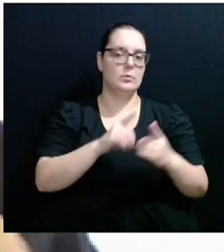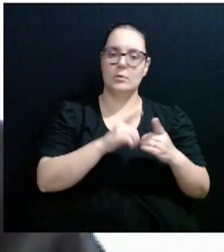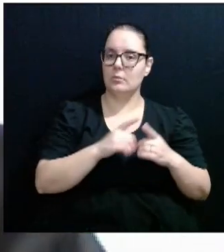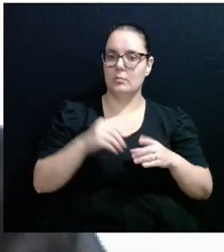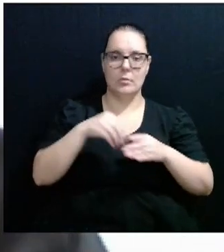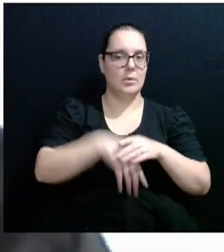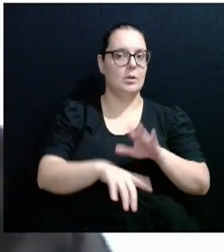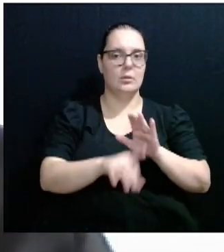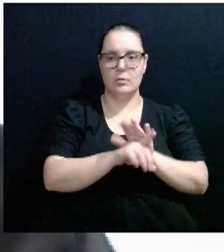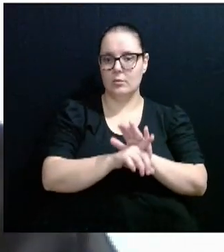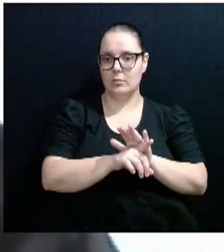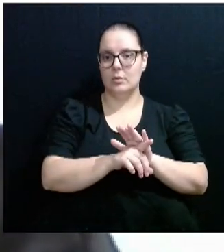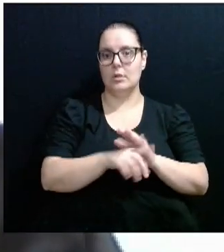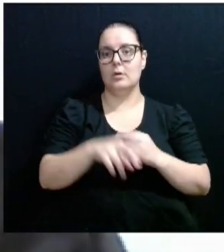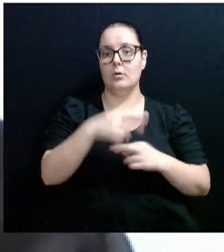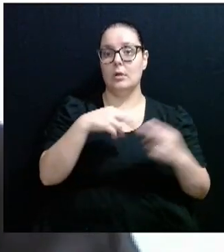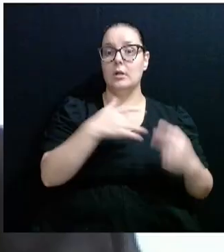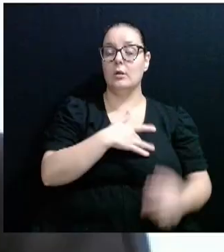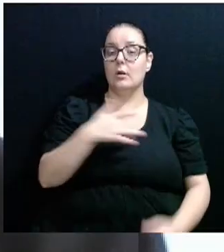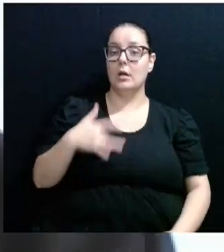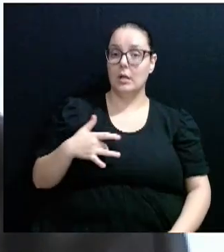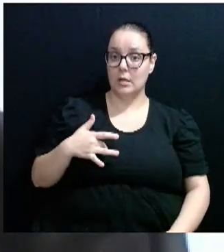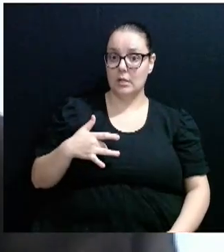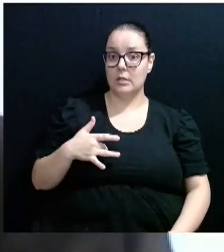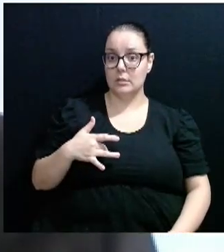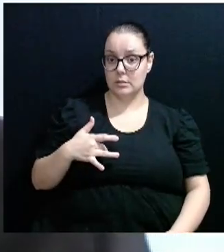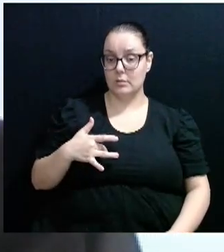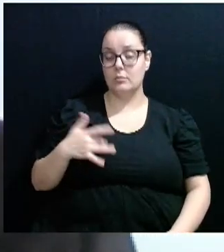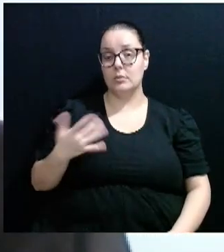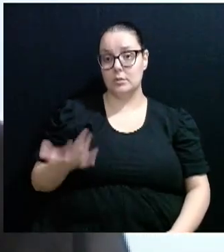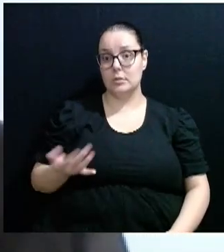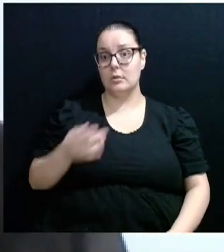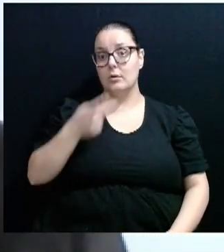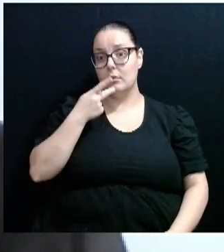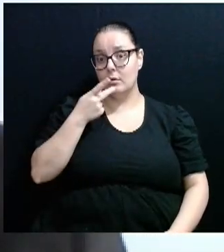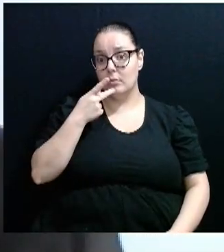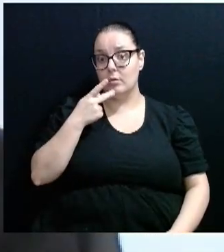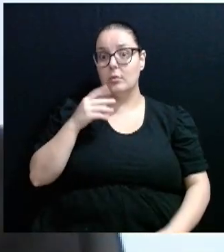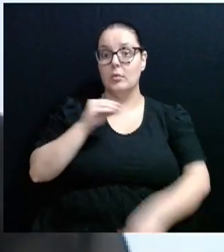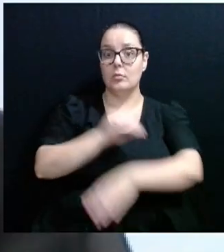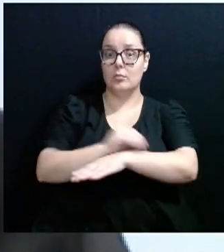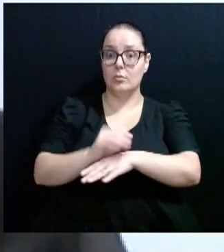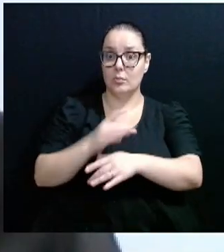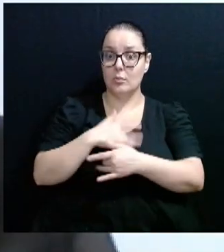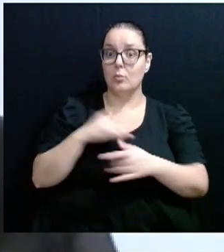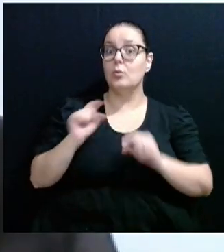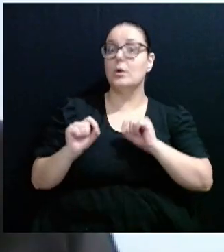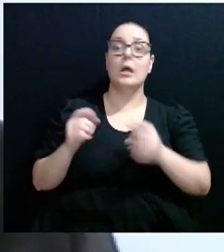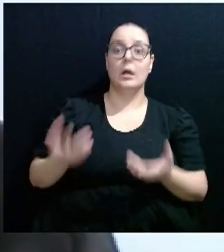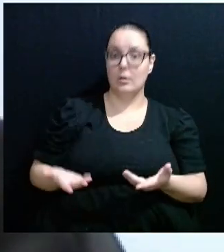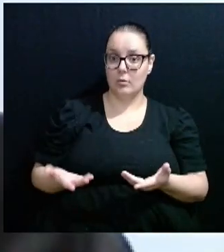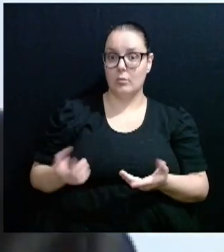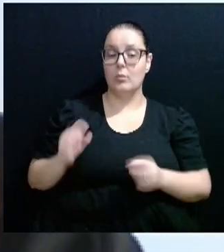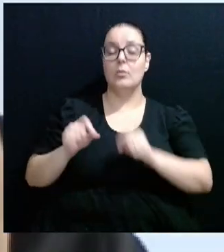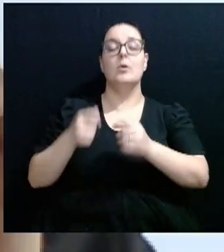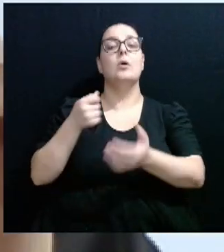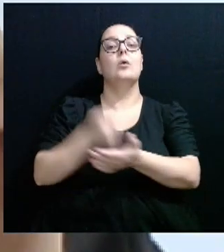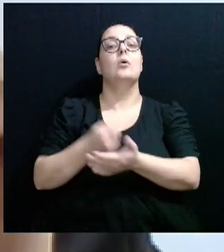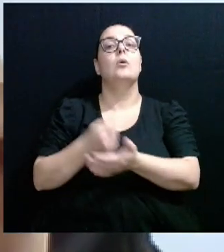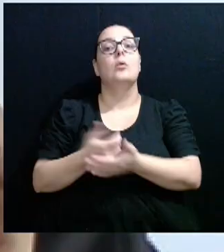da saúde. Tá? Então, vamos falar do que é cuidado da saúde, que é a obrigação de